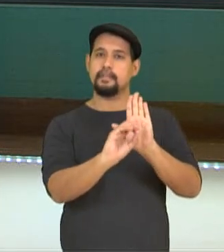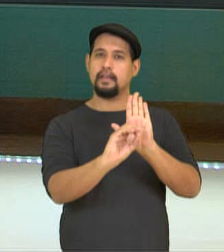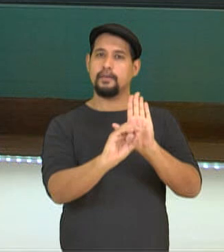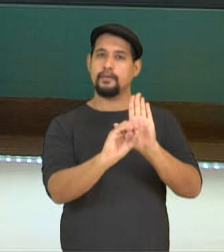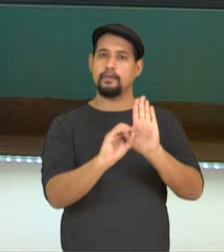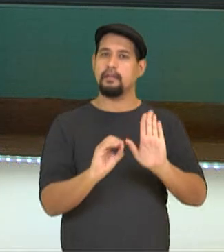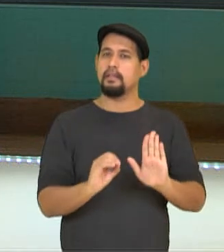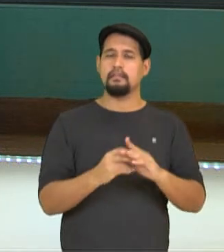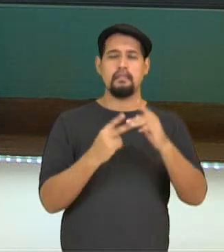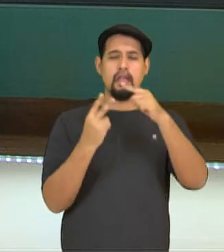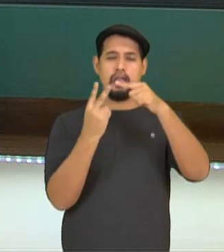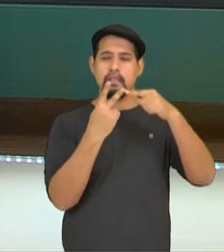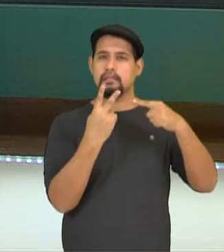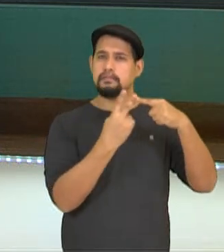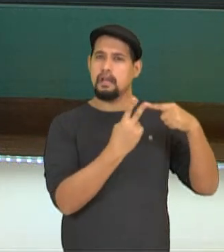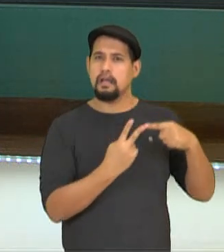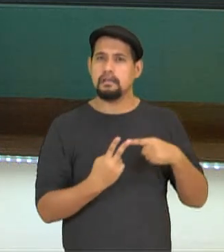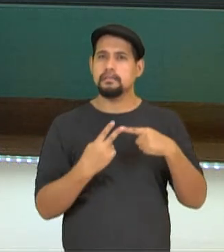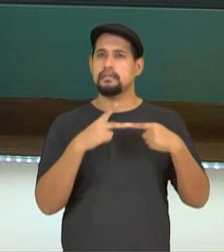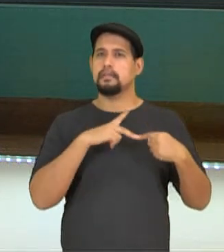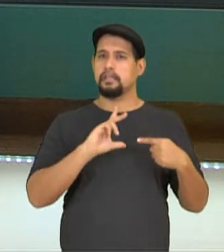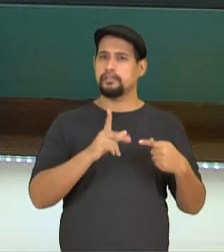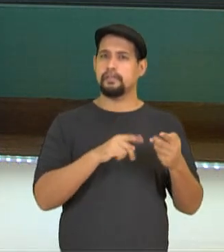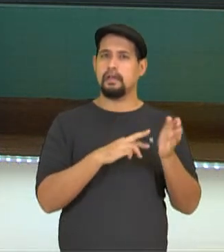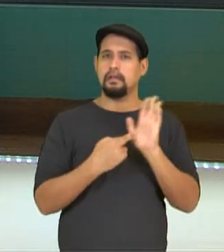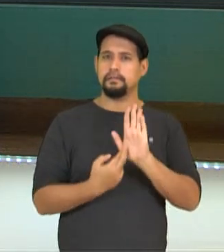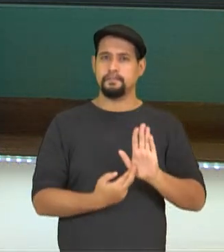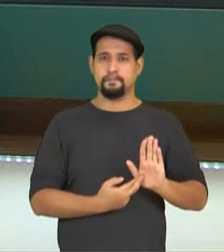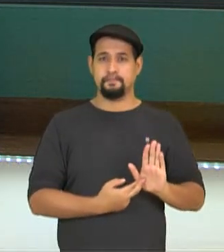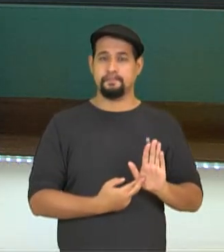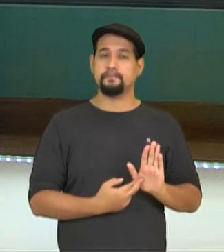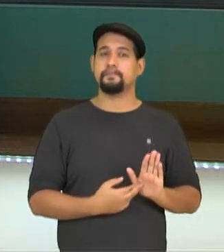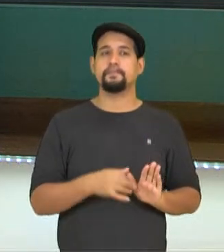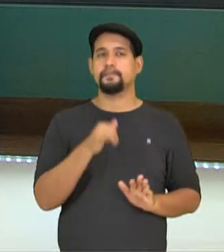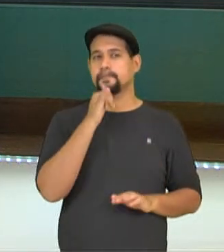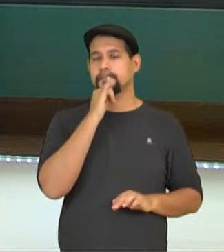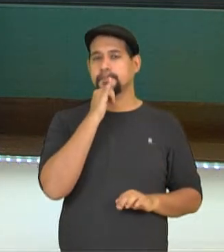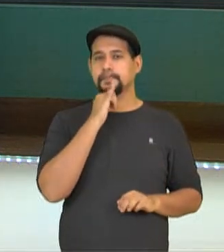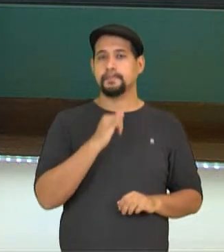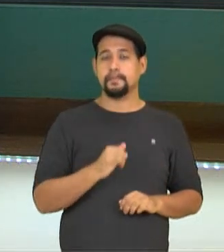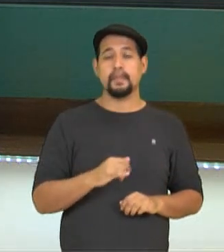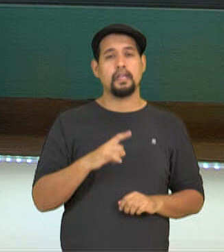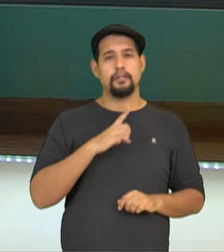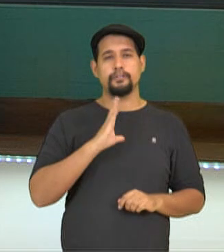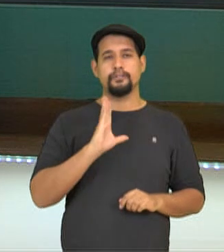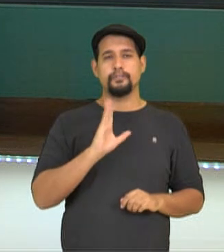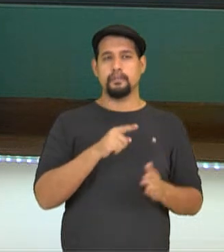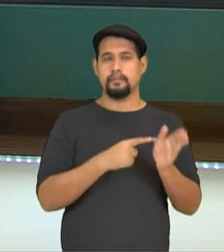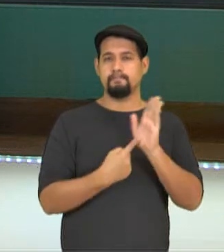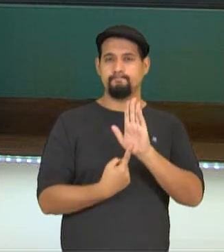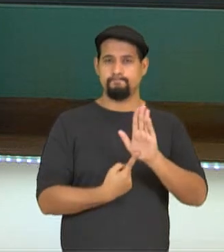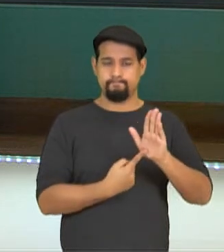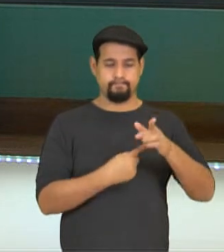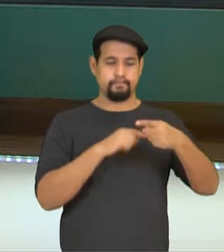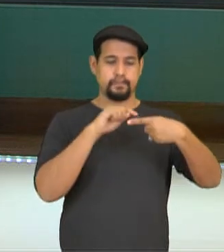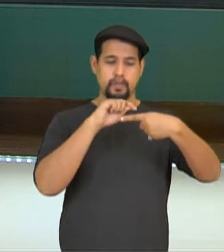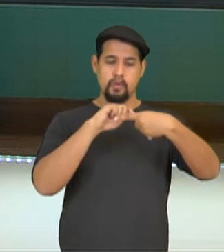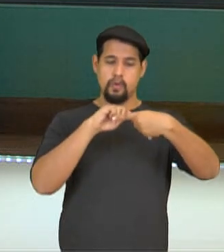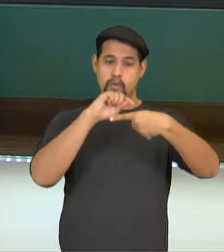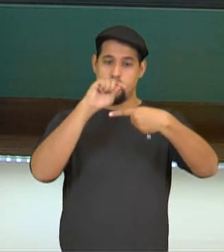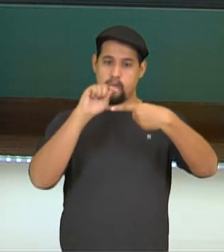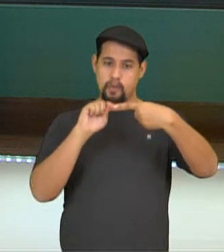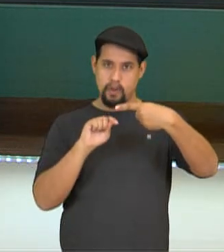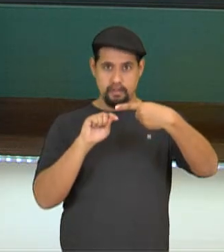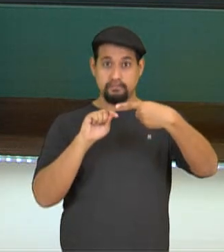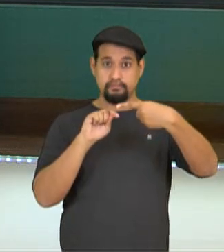raízes dessas funções, né, que estão representadas aqui. Então, nós temos aqui, né, o destaque para o vértice. No caso da parábola aberta